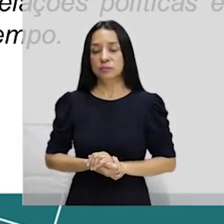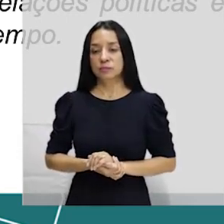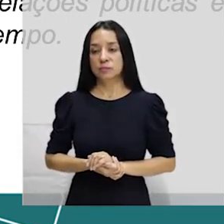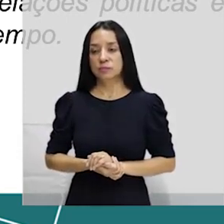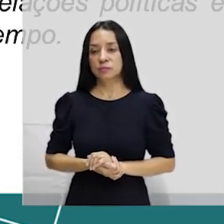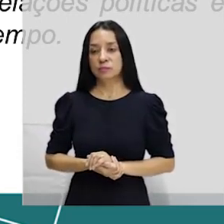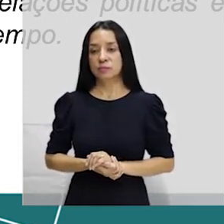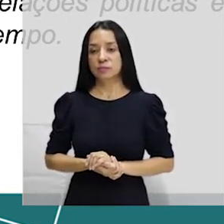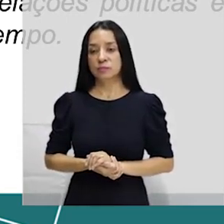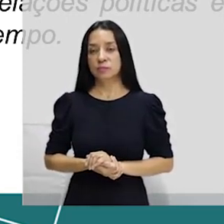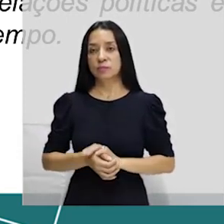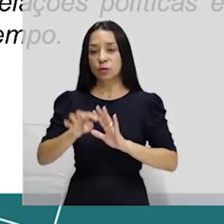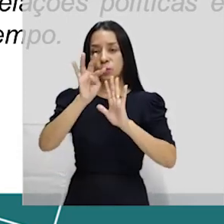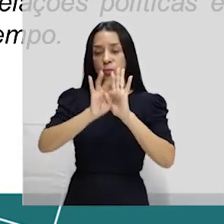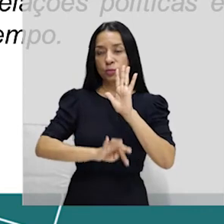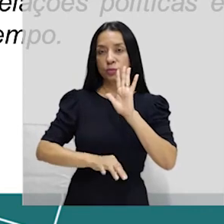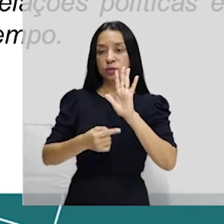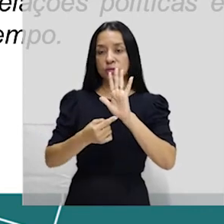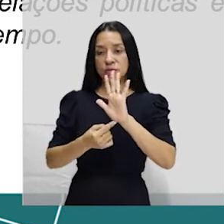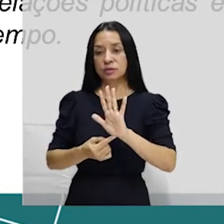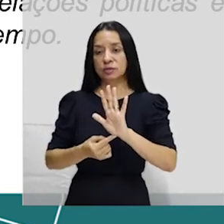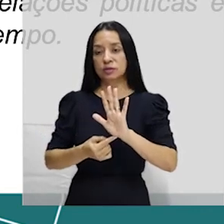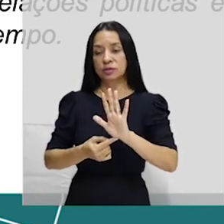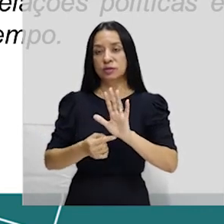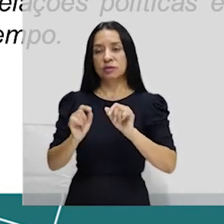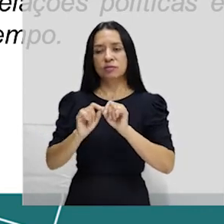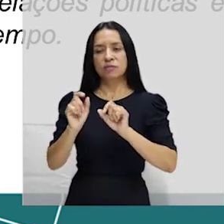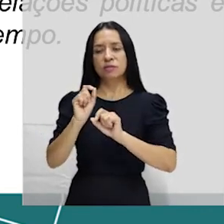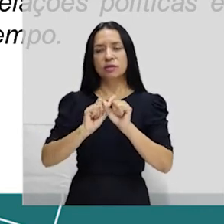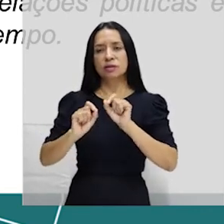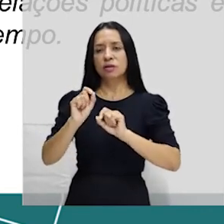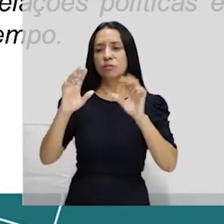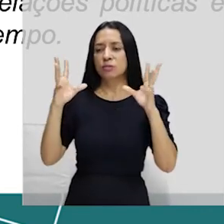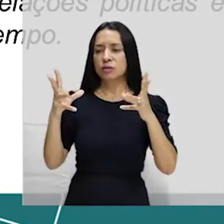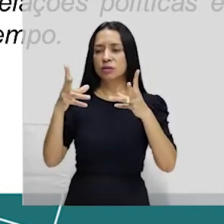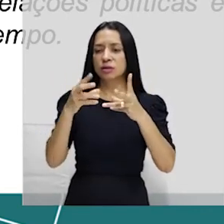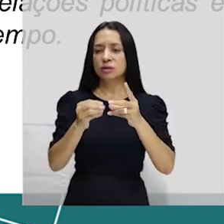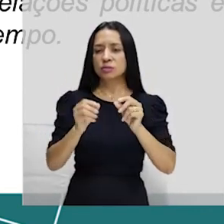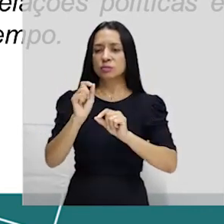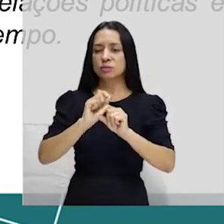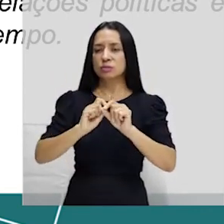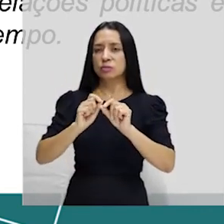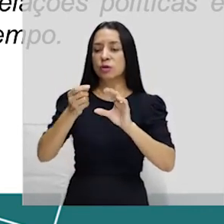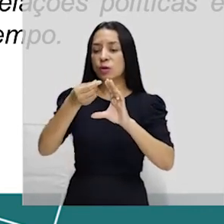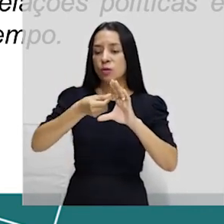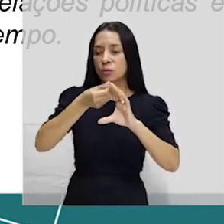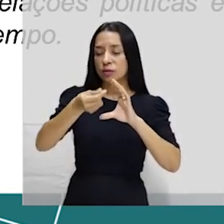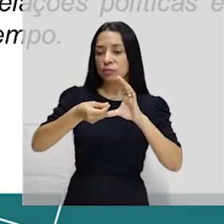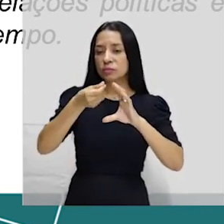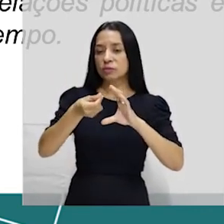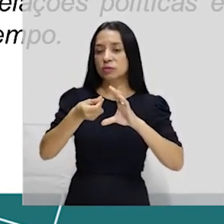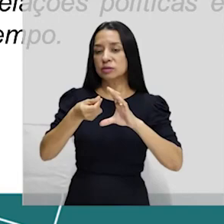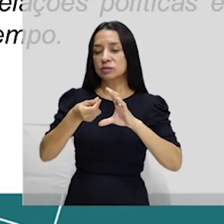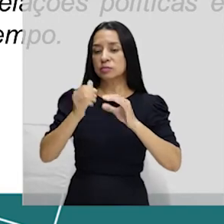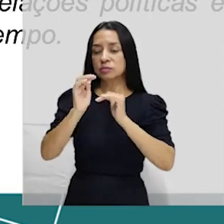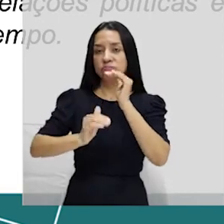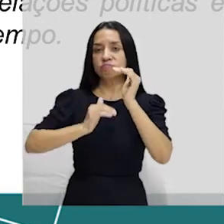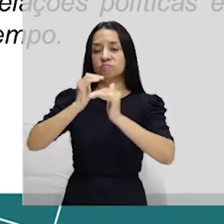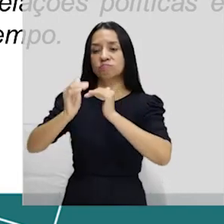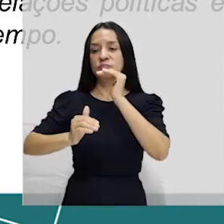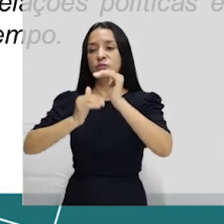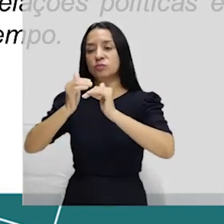mais com o País Basco do que com essa nacionalidade espanhola. E o que é que essas populações buscam? Justamente aí, né, separar esse território e